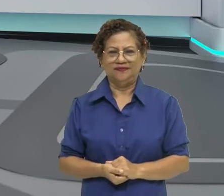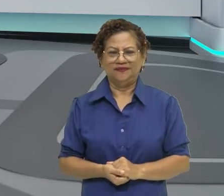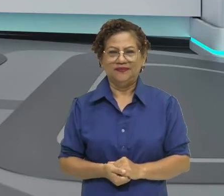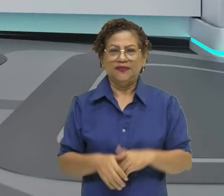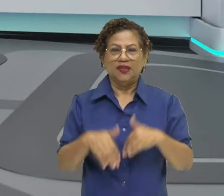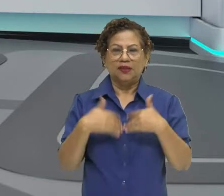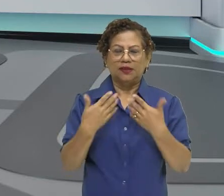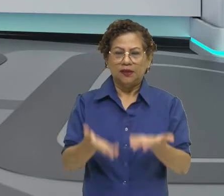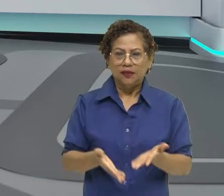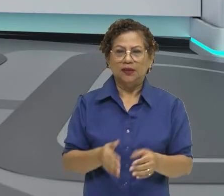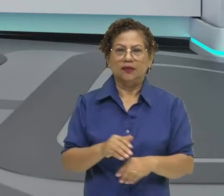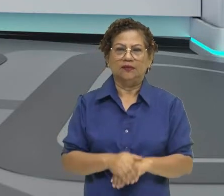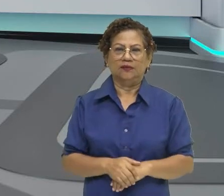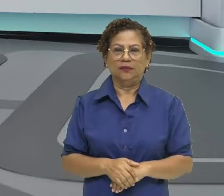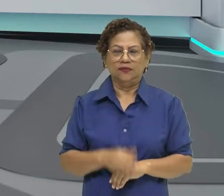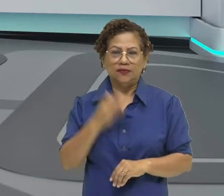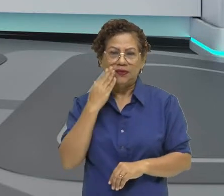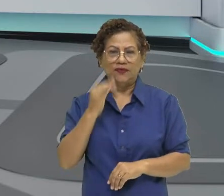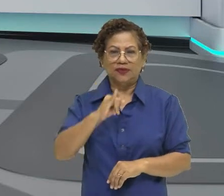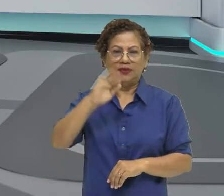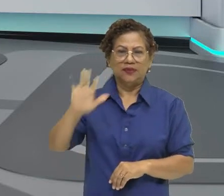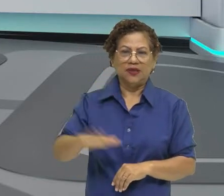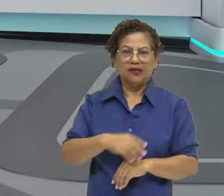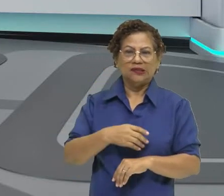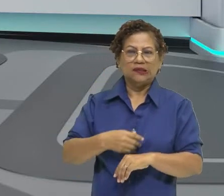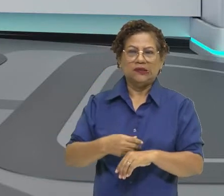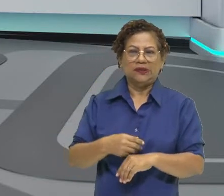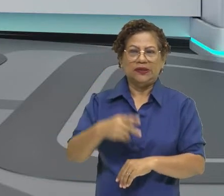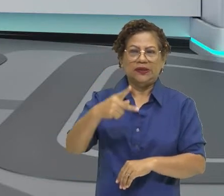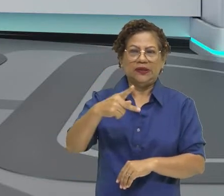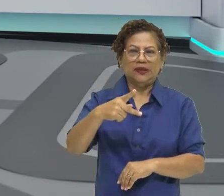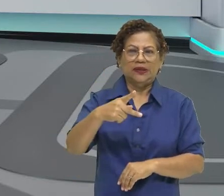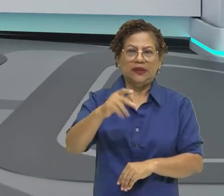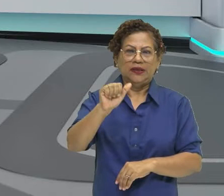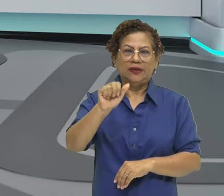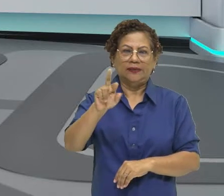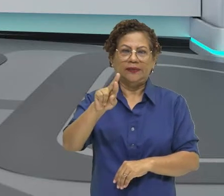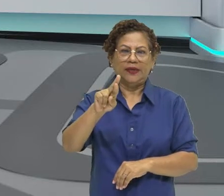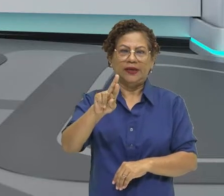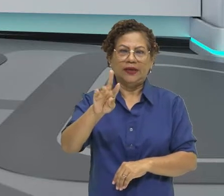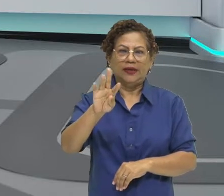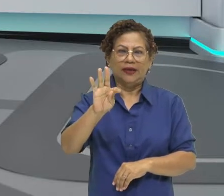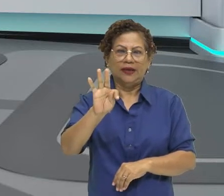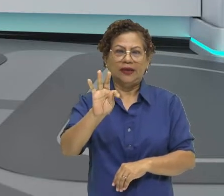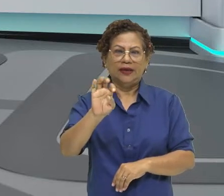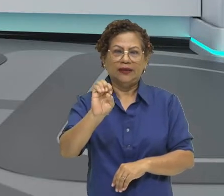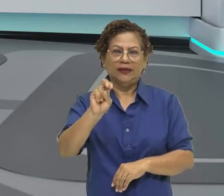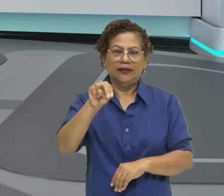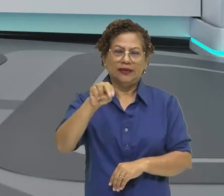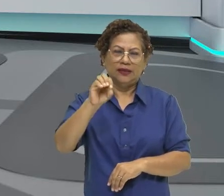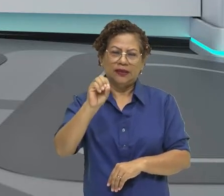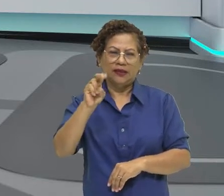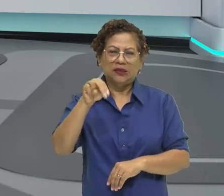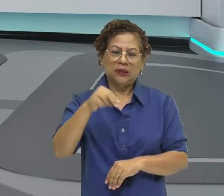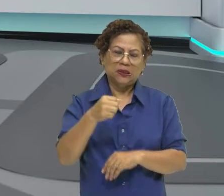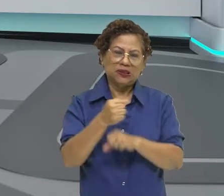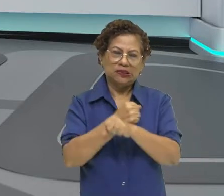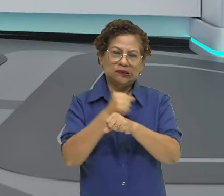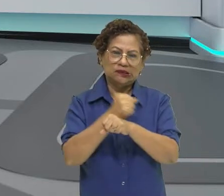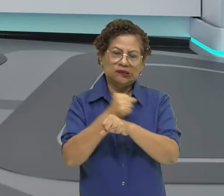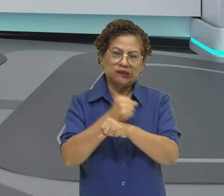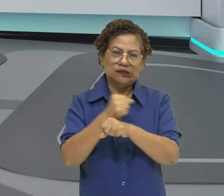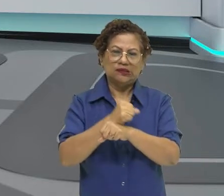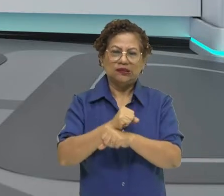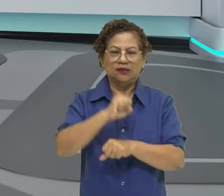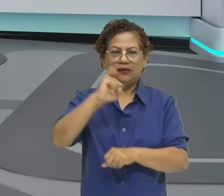um símbolo duradouro da Grécia Antiga e da democracia ateniense. Enquanto na arte egípcia